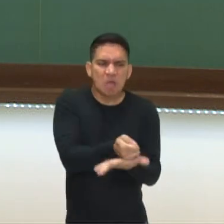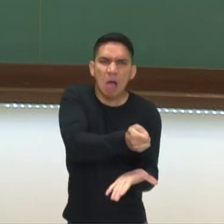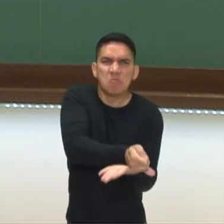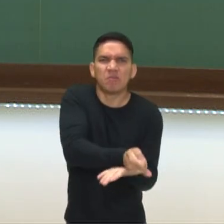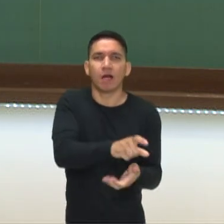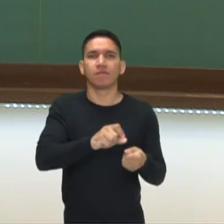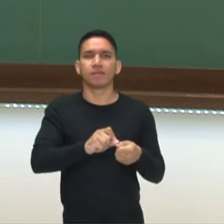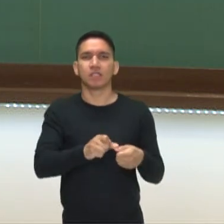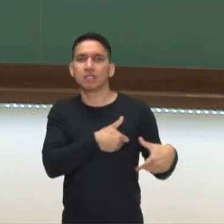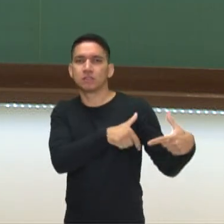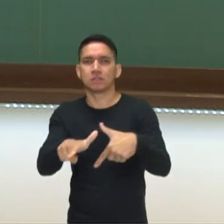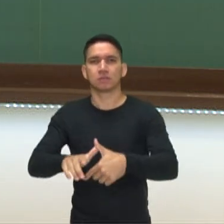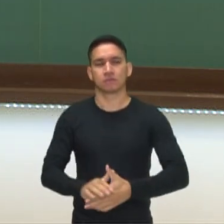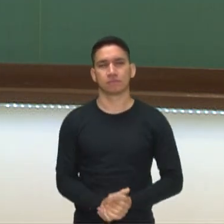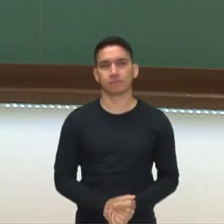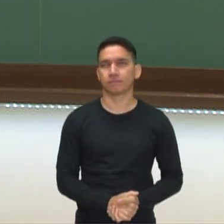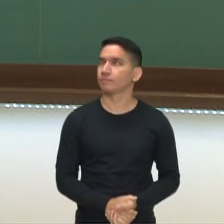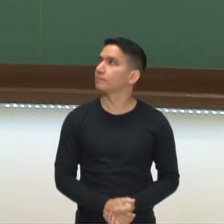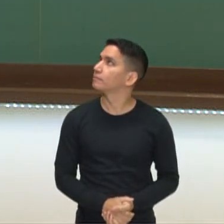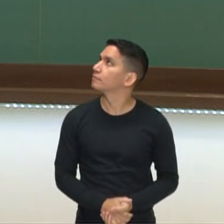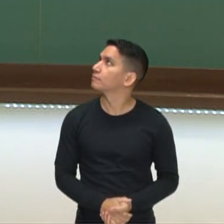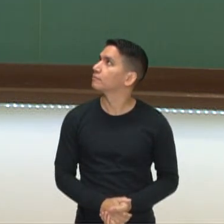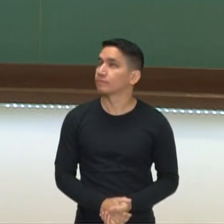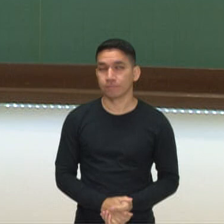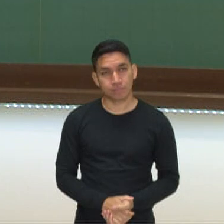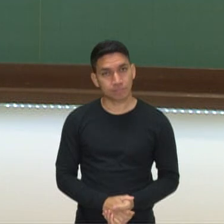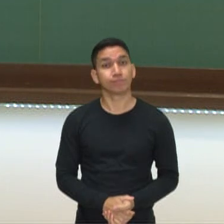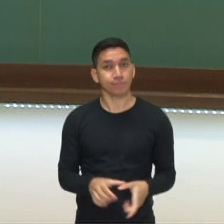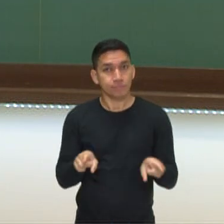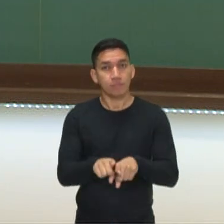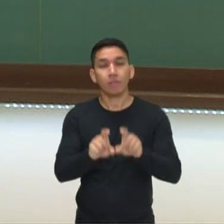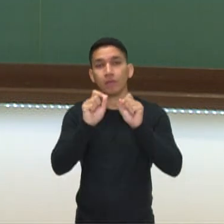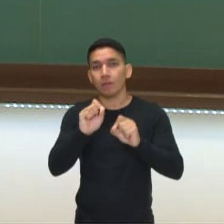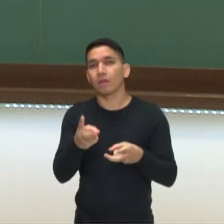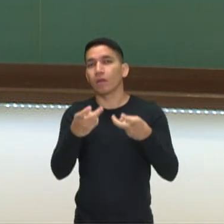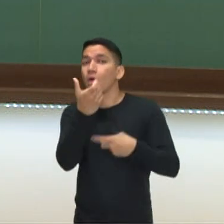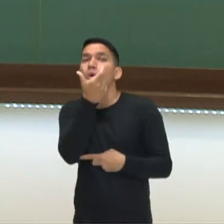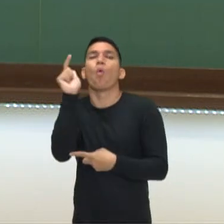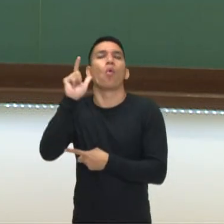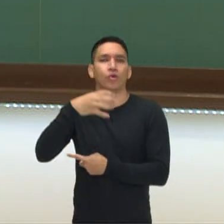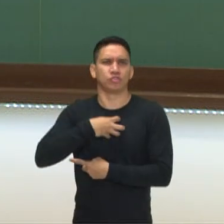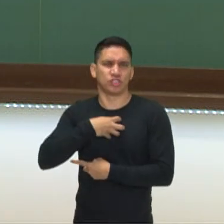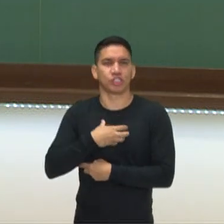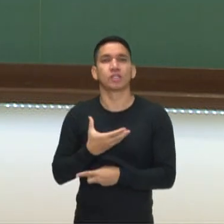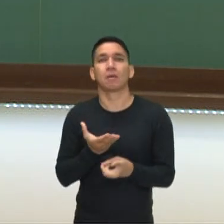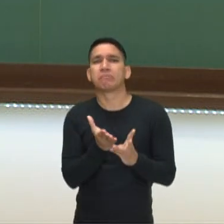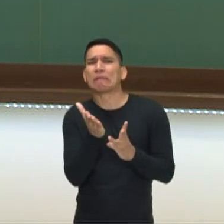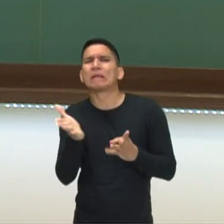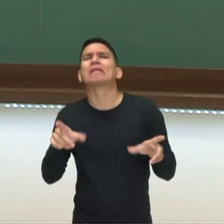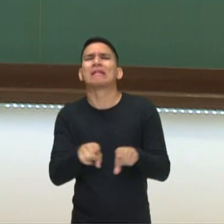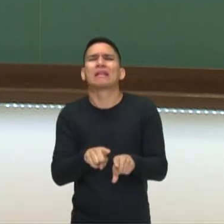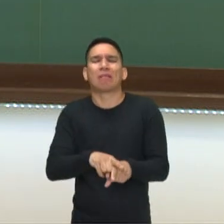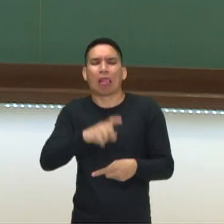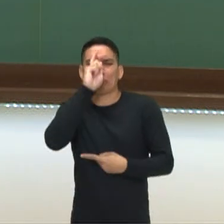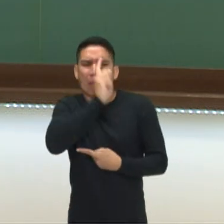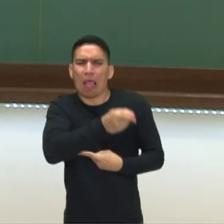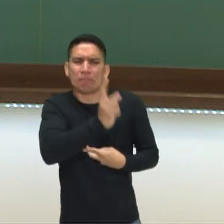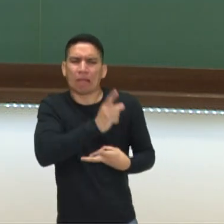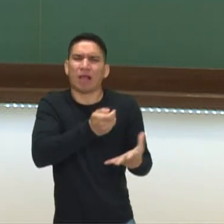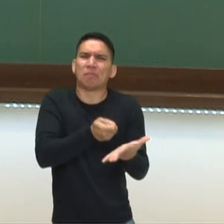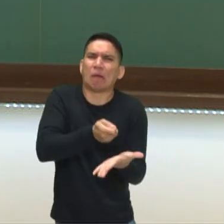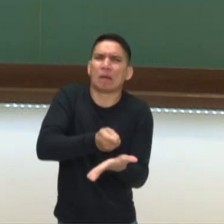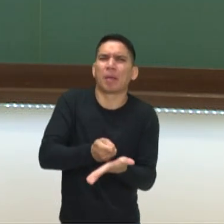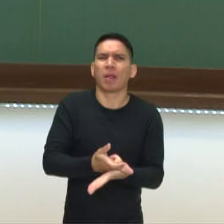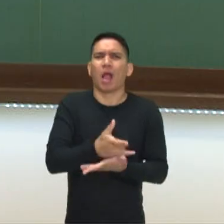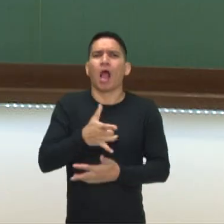dessa figura indígena. Para além disso, a gente vai ter também outros modelos de exploração dessa colônia, como,